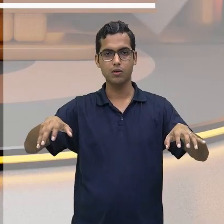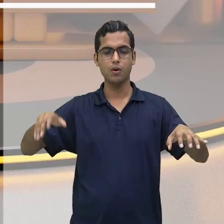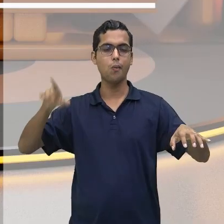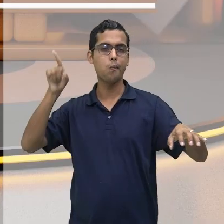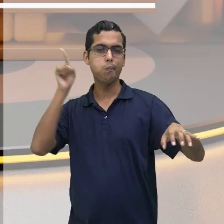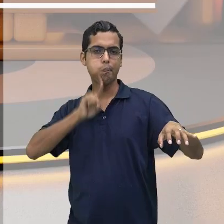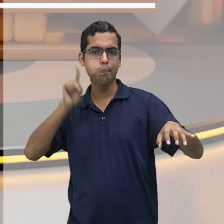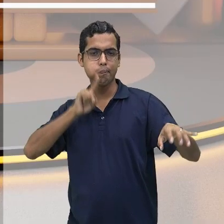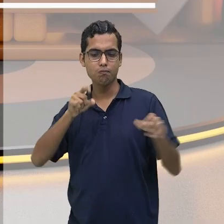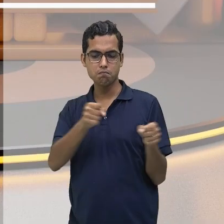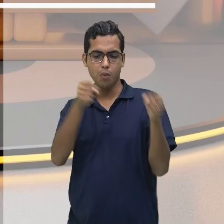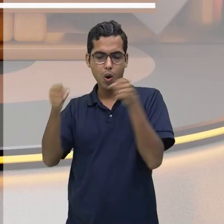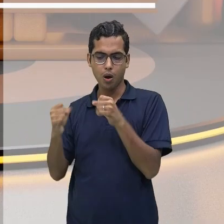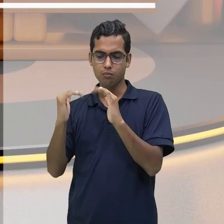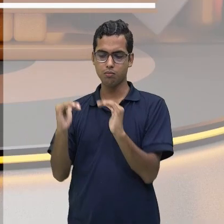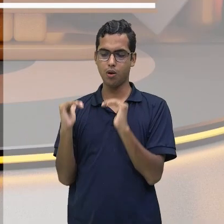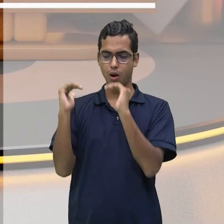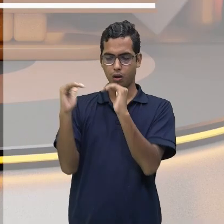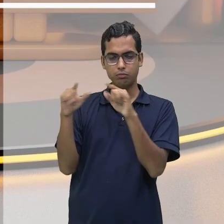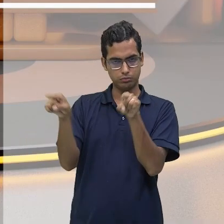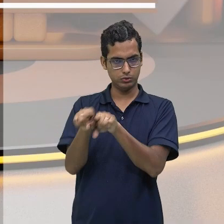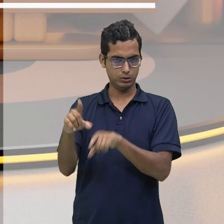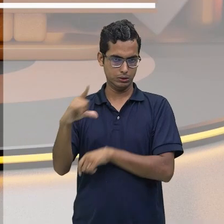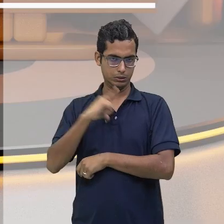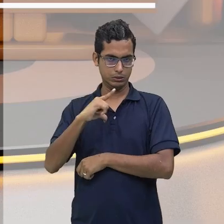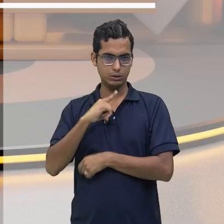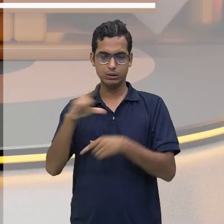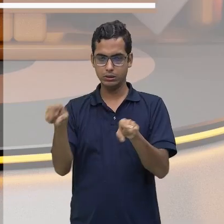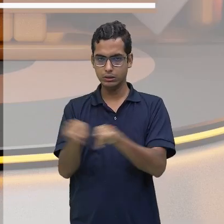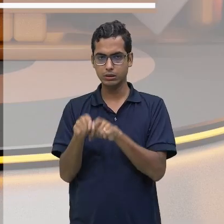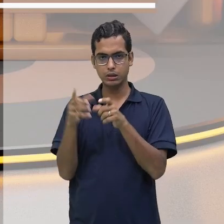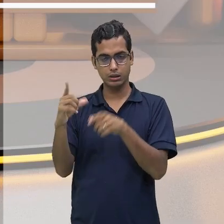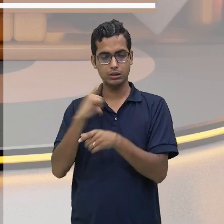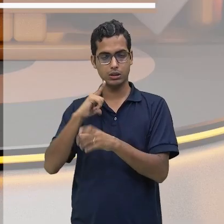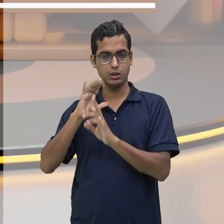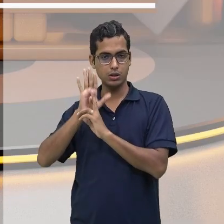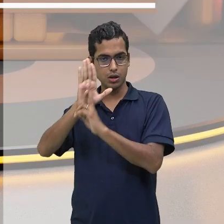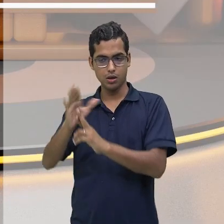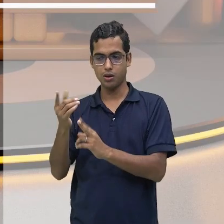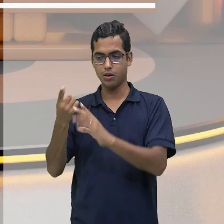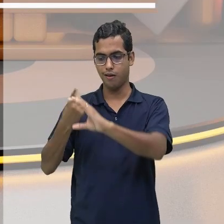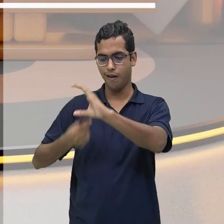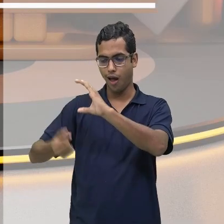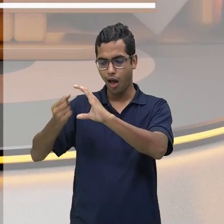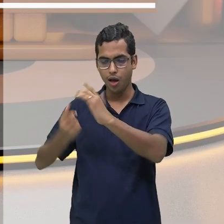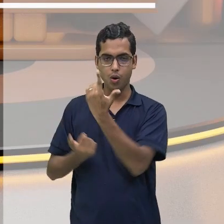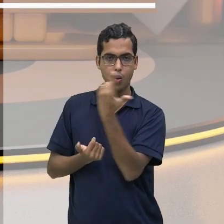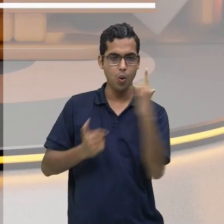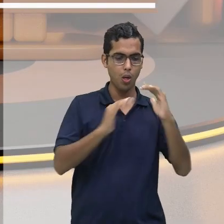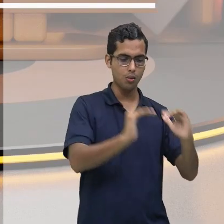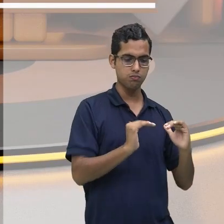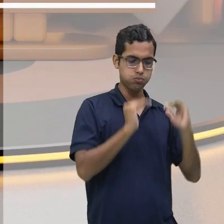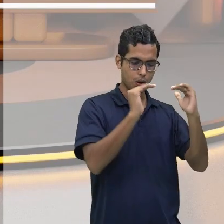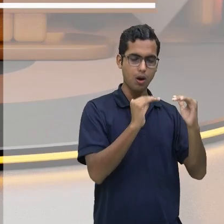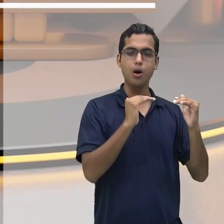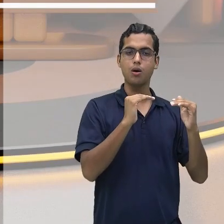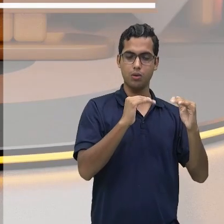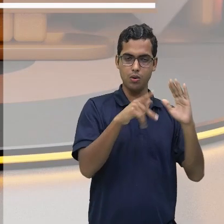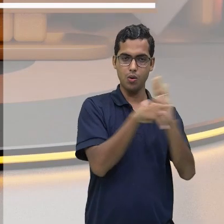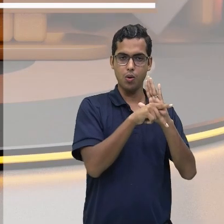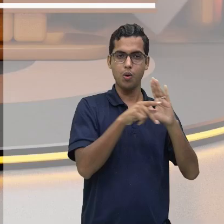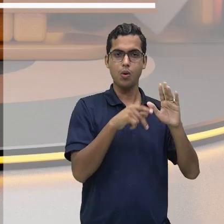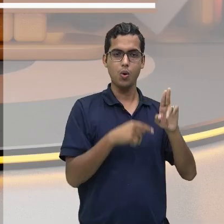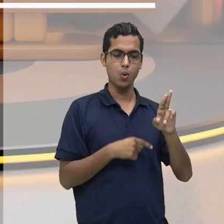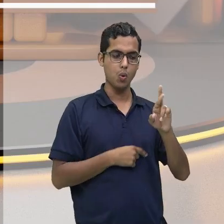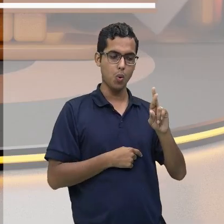Estados Unidos, que acaba representando o capitalismo, e de outro a União Soviética,